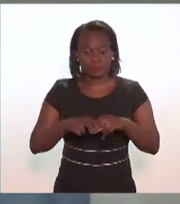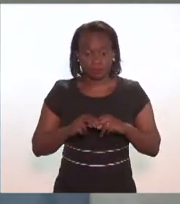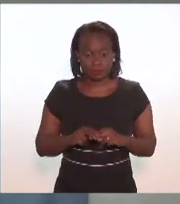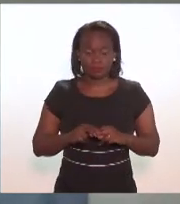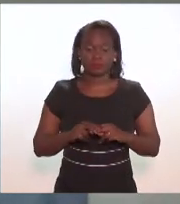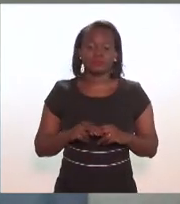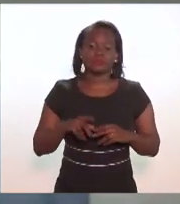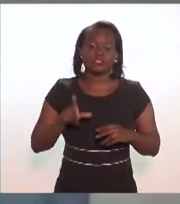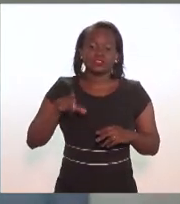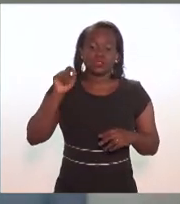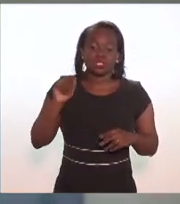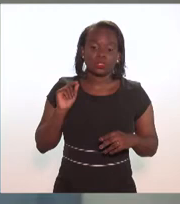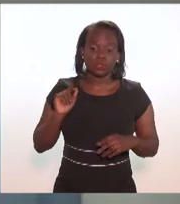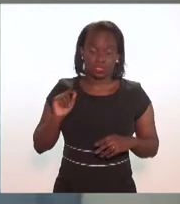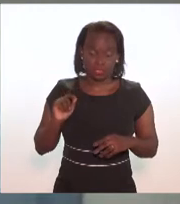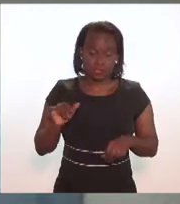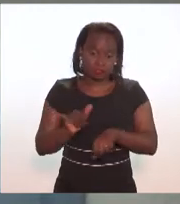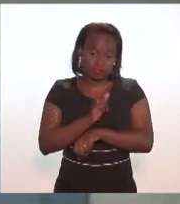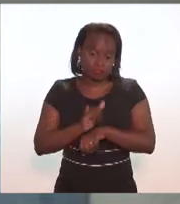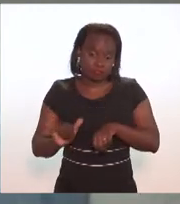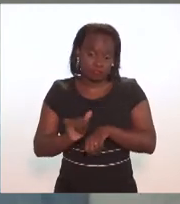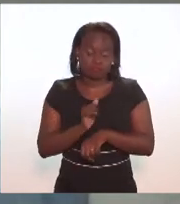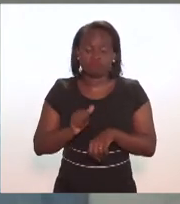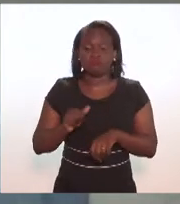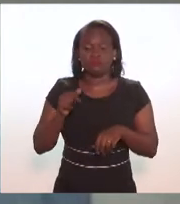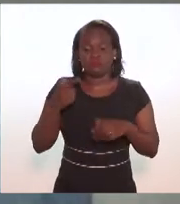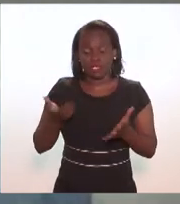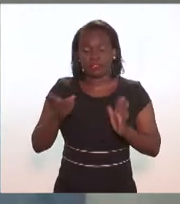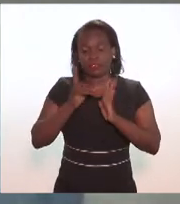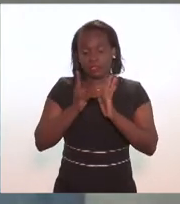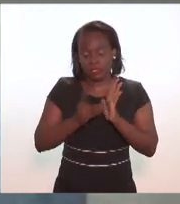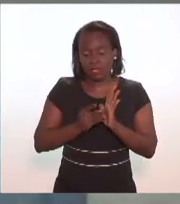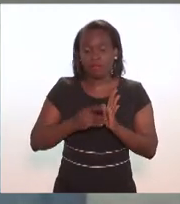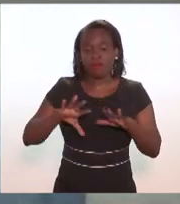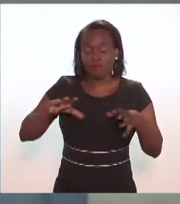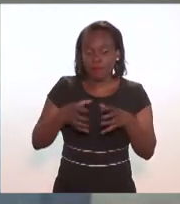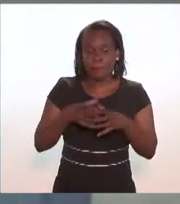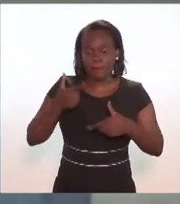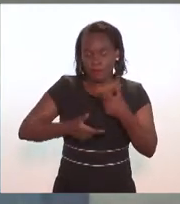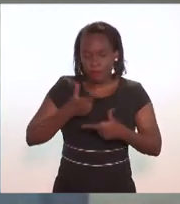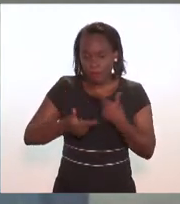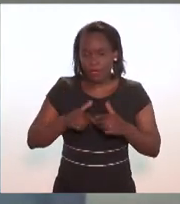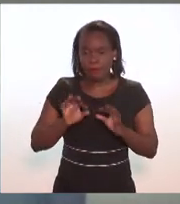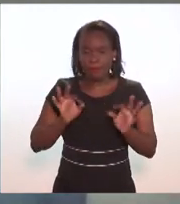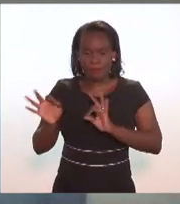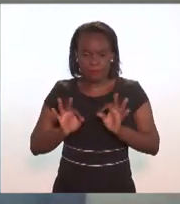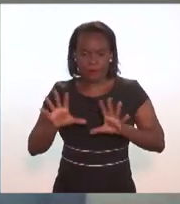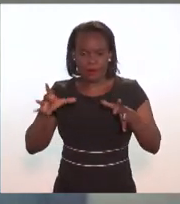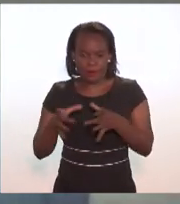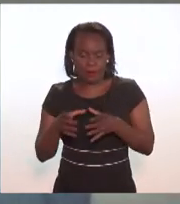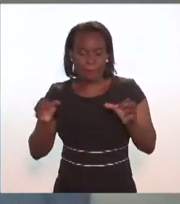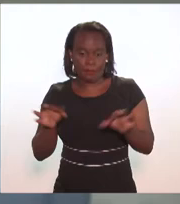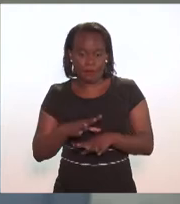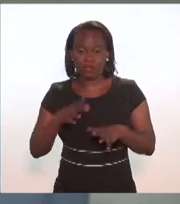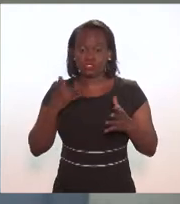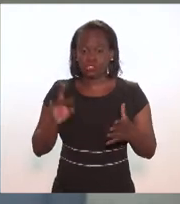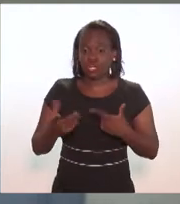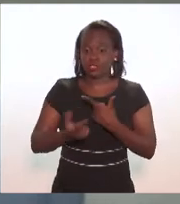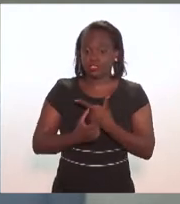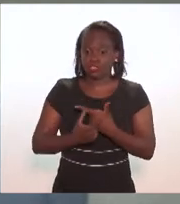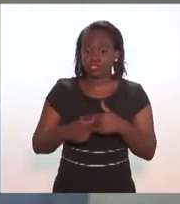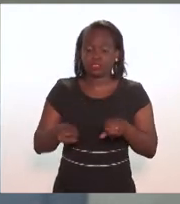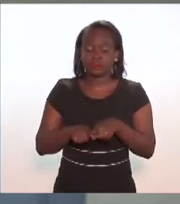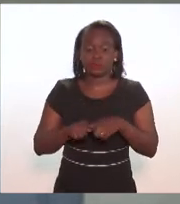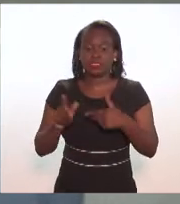a opção foi constituir, por decreto, um grupo de trabalho, não só com a presença do Executivo, mas também